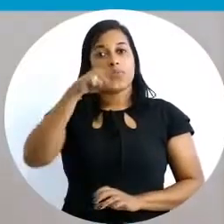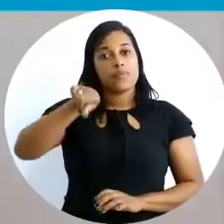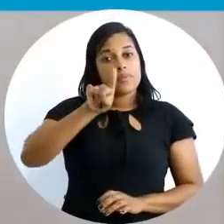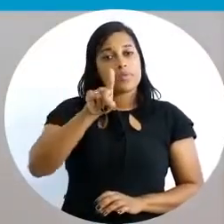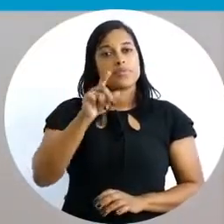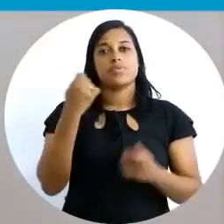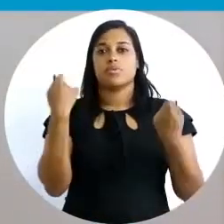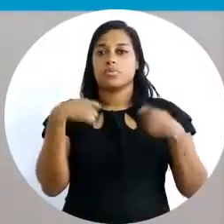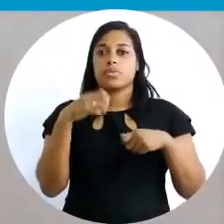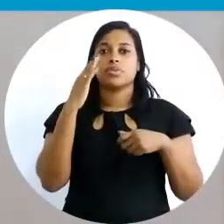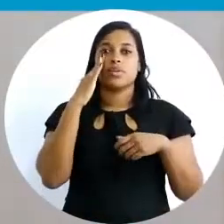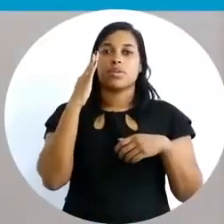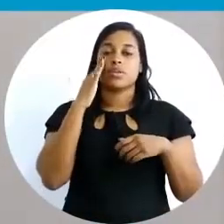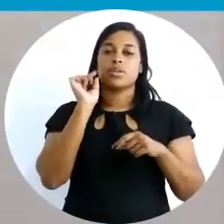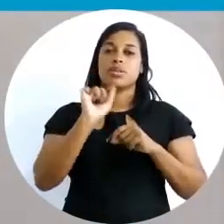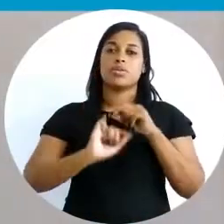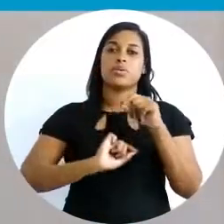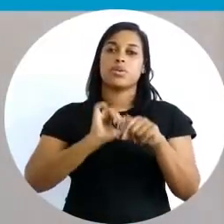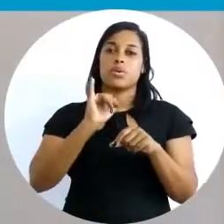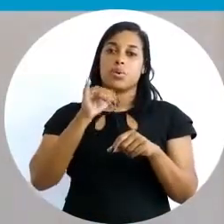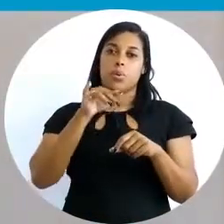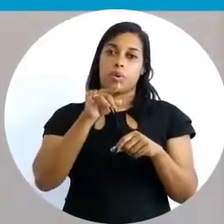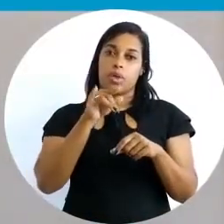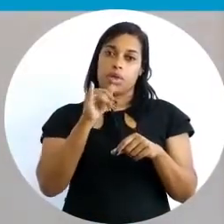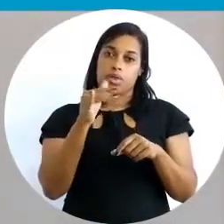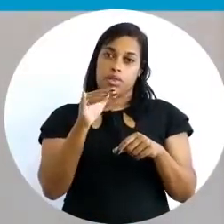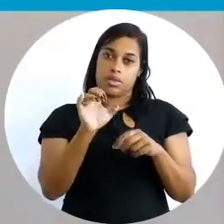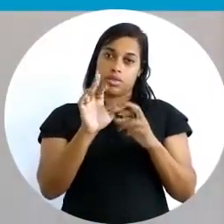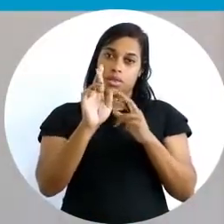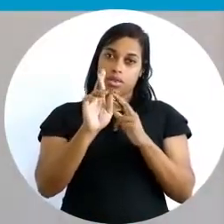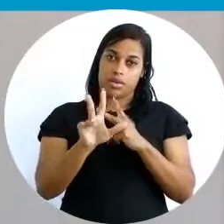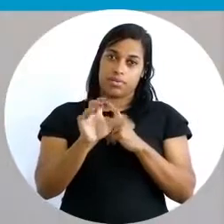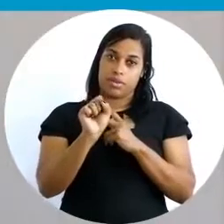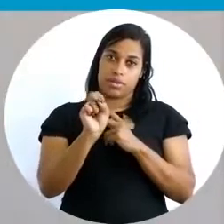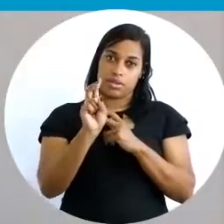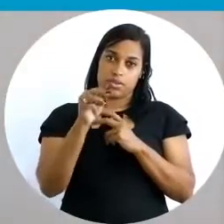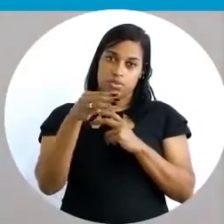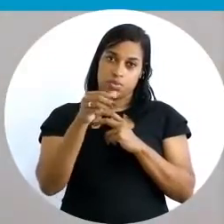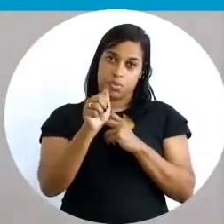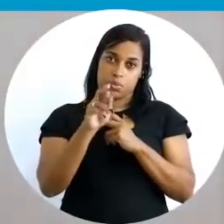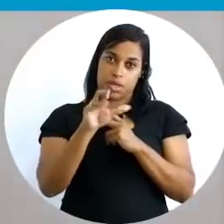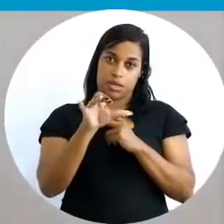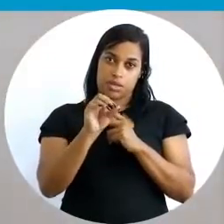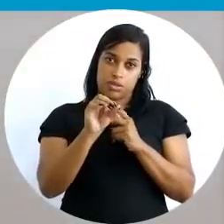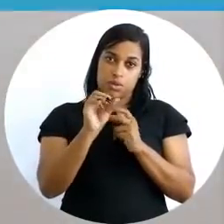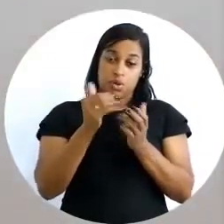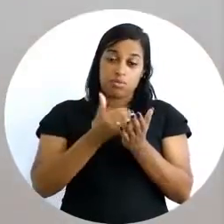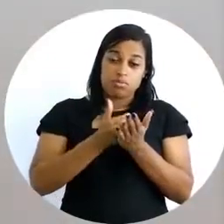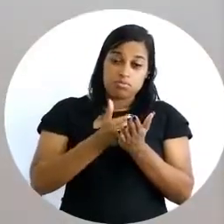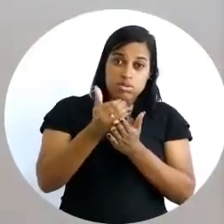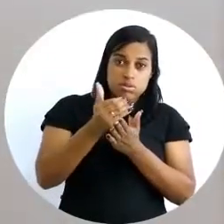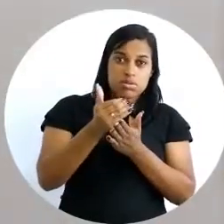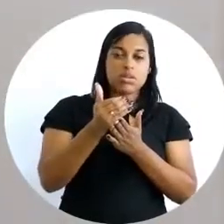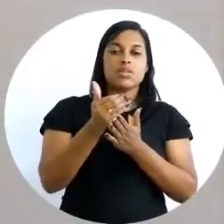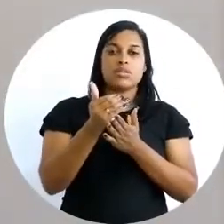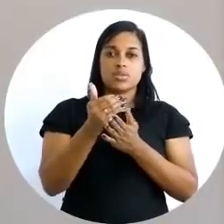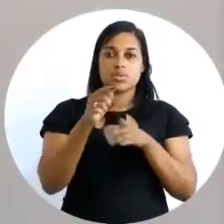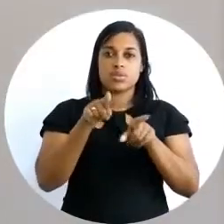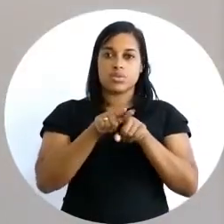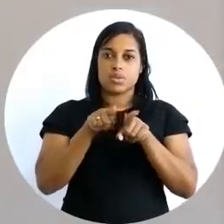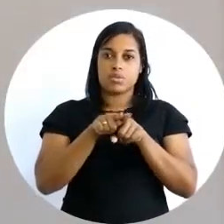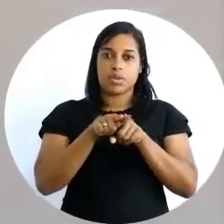Vocês devem entender que o índice é diferente do sumário. O sumário ele vem logo no início da